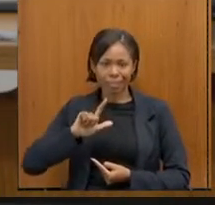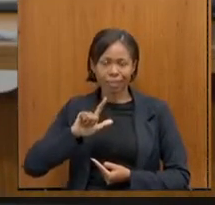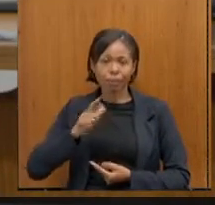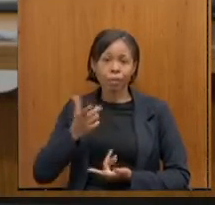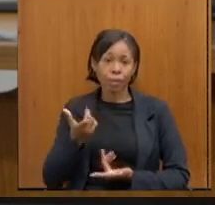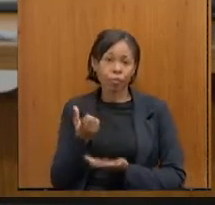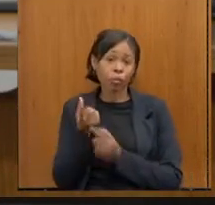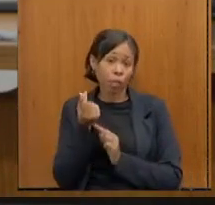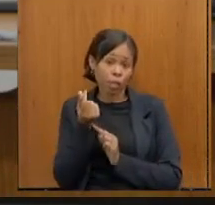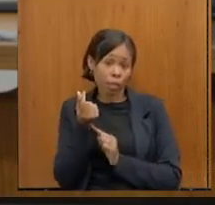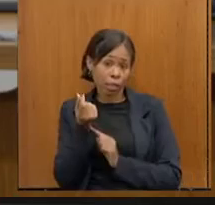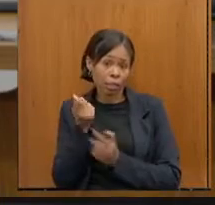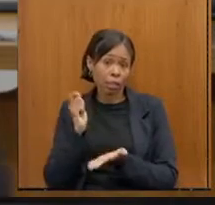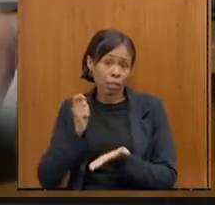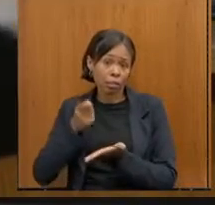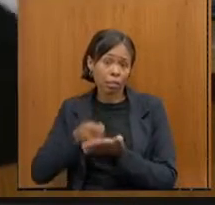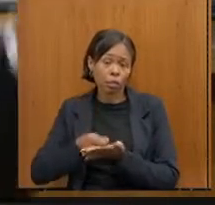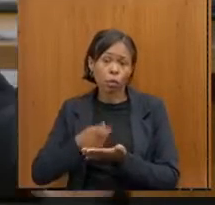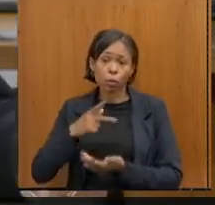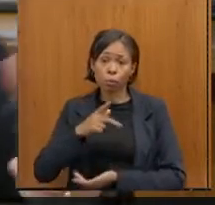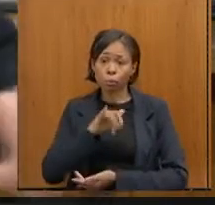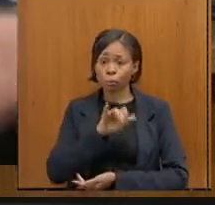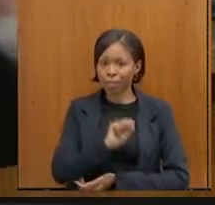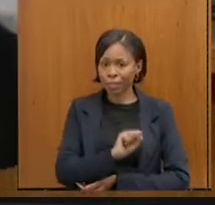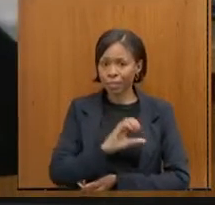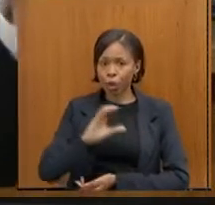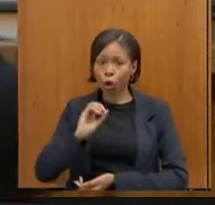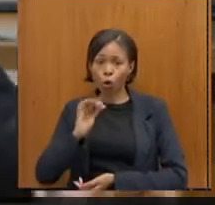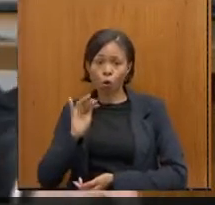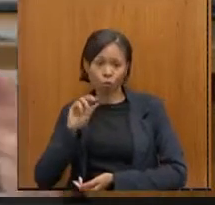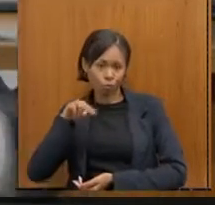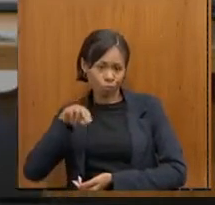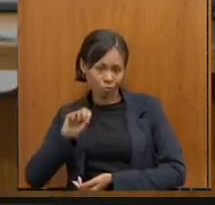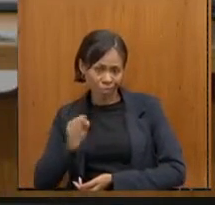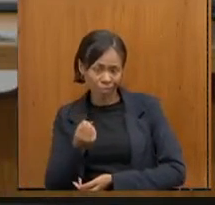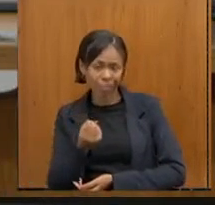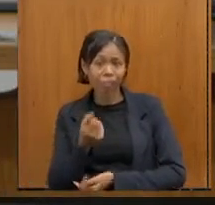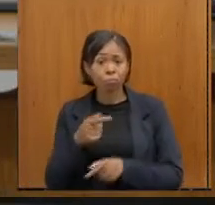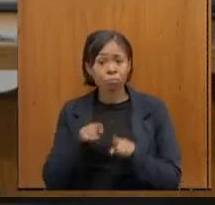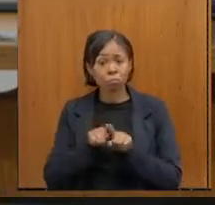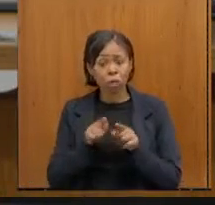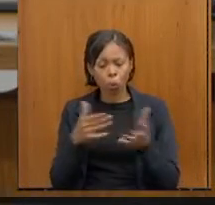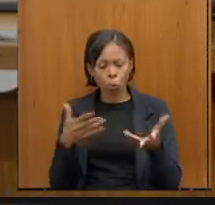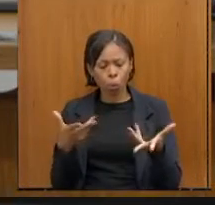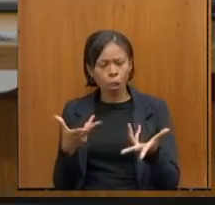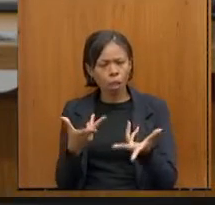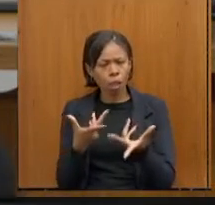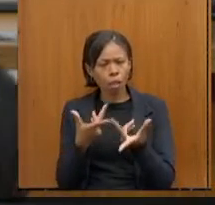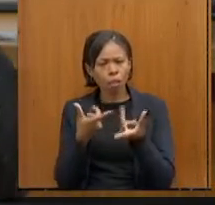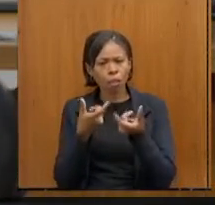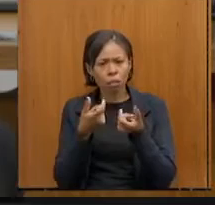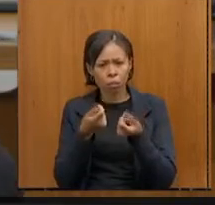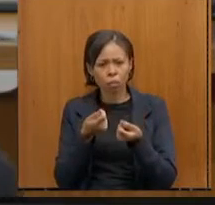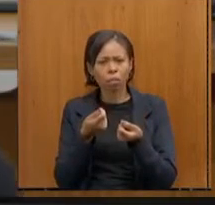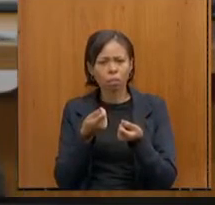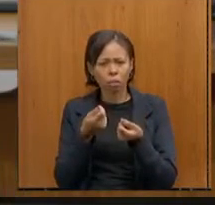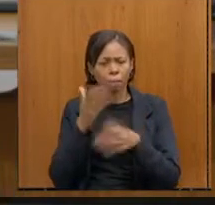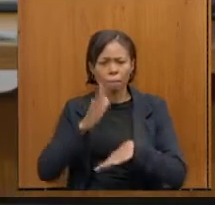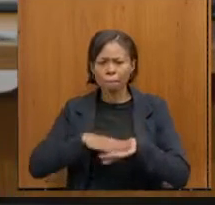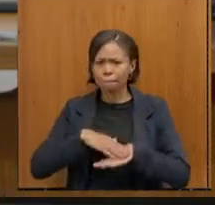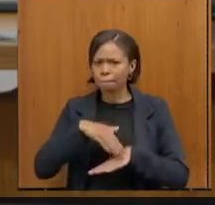tarifa é com os pescocinhos em termos de qualidade temos mais qualidade no deck